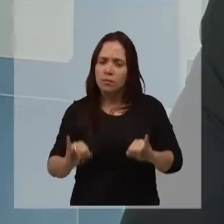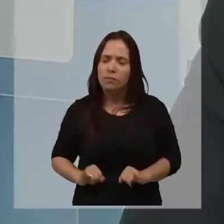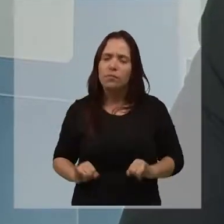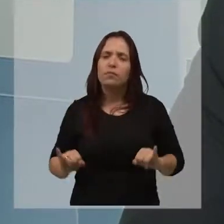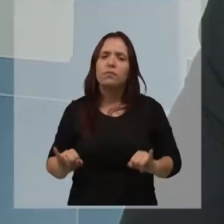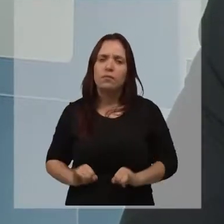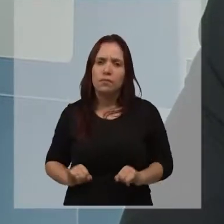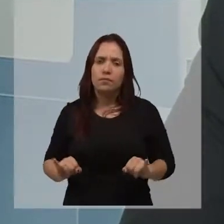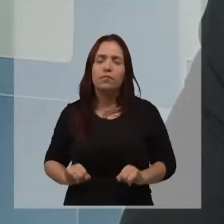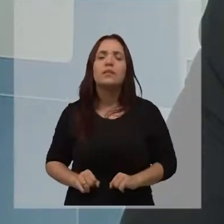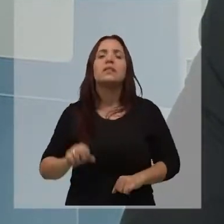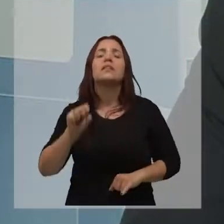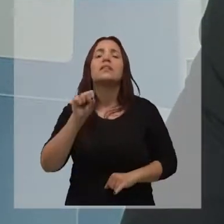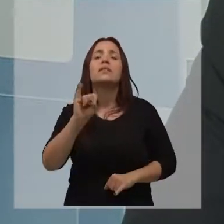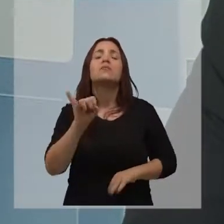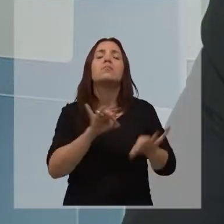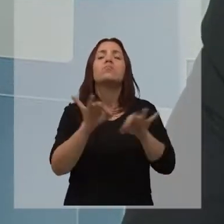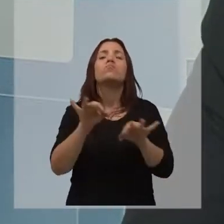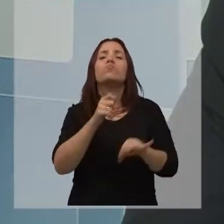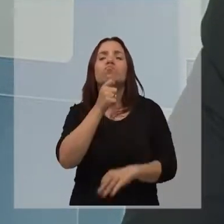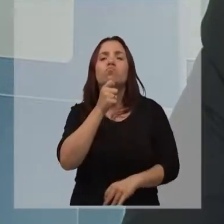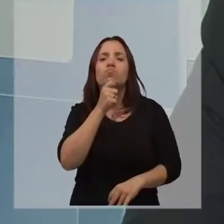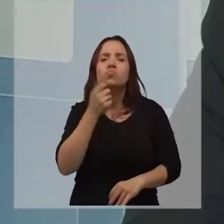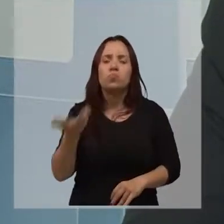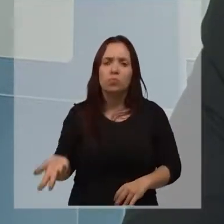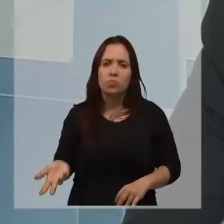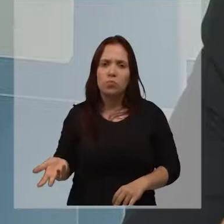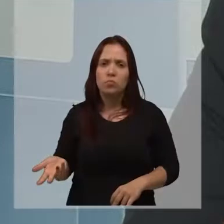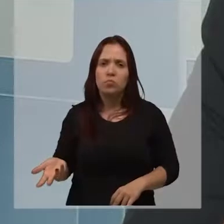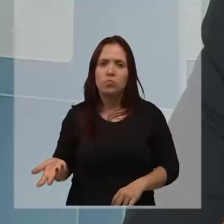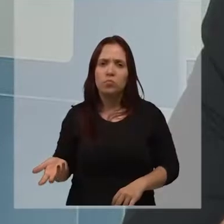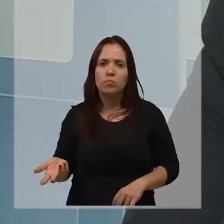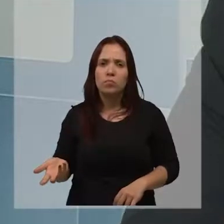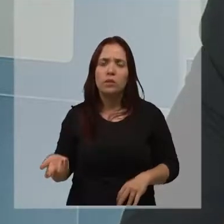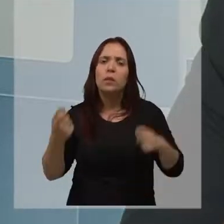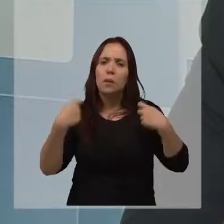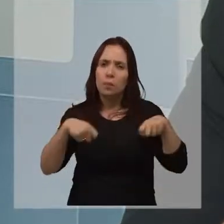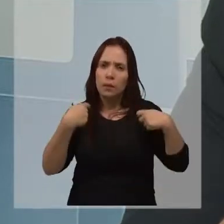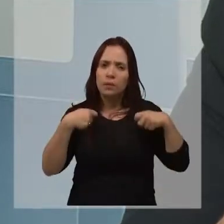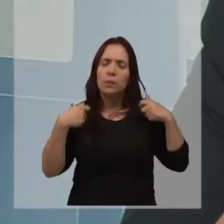imagine, você sem estrutura para tomar aquela decisão,